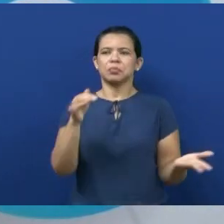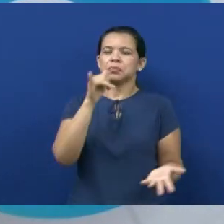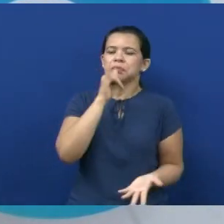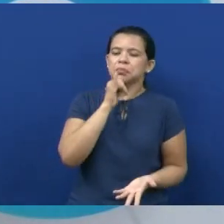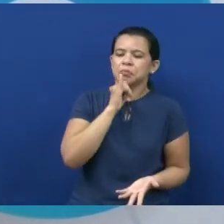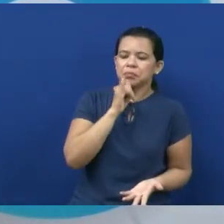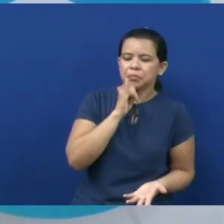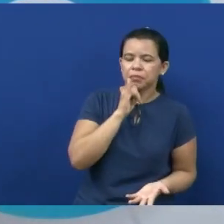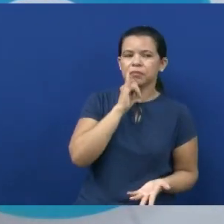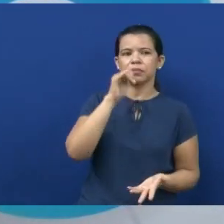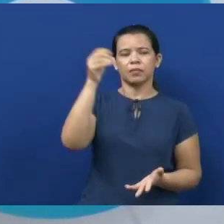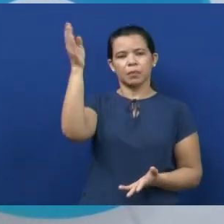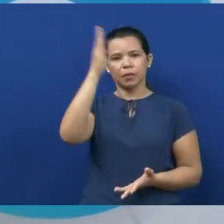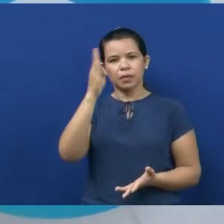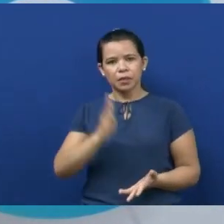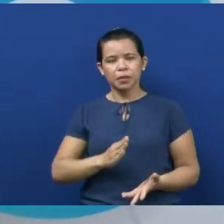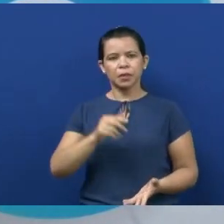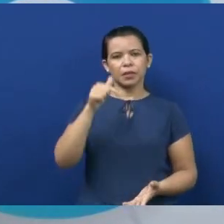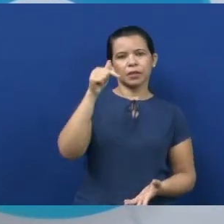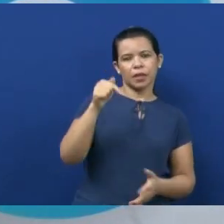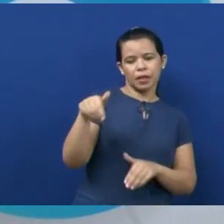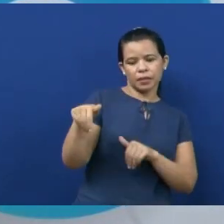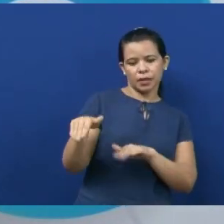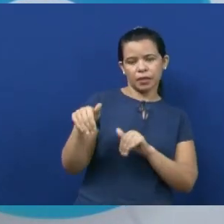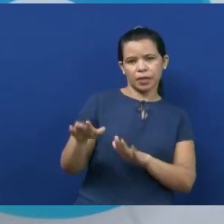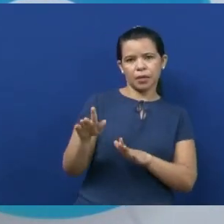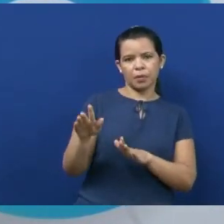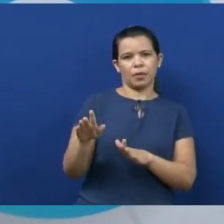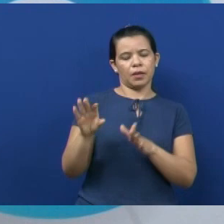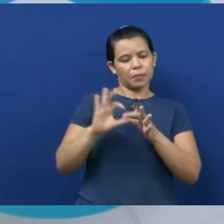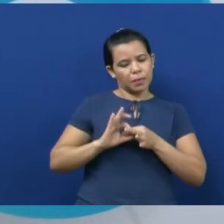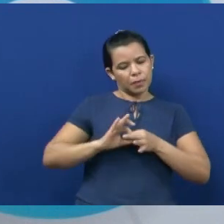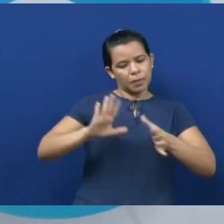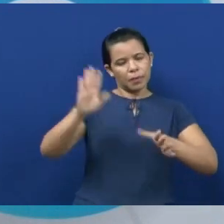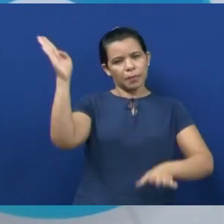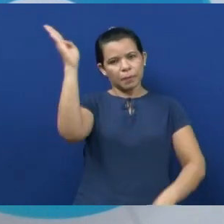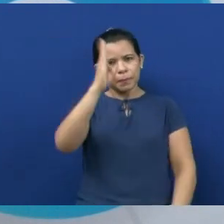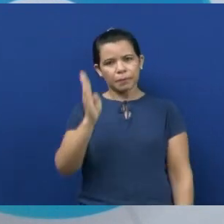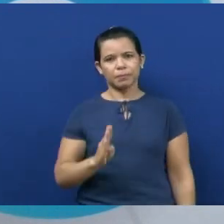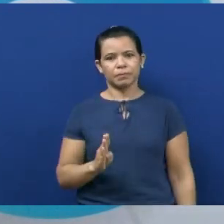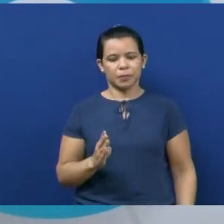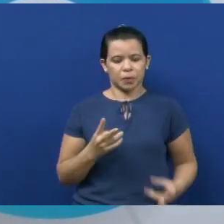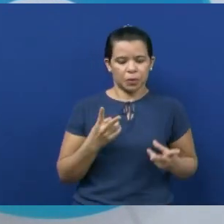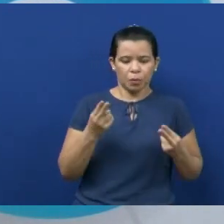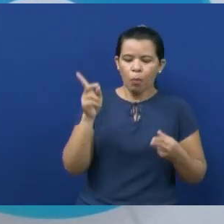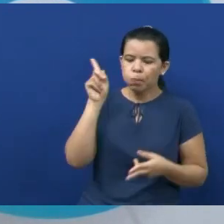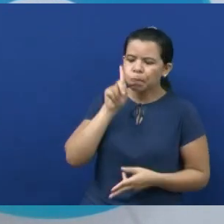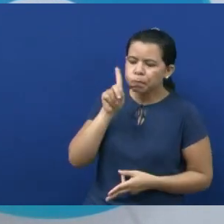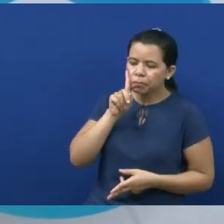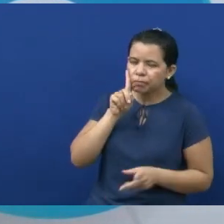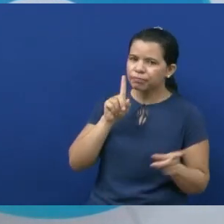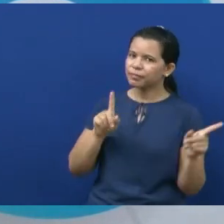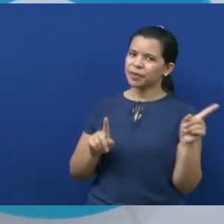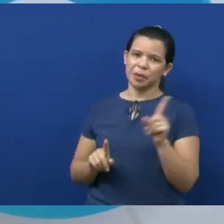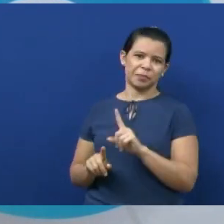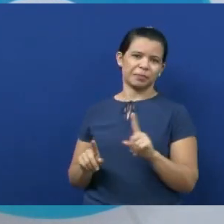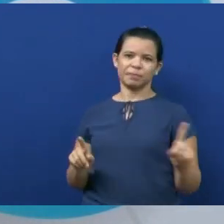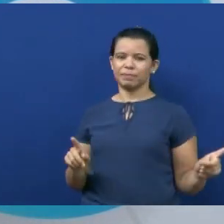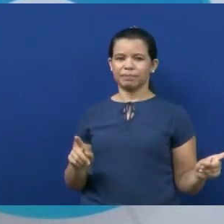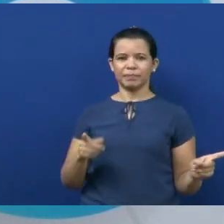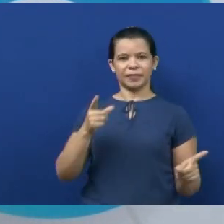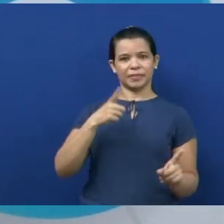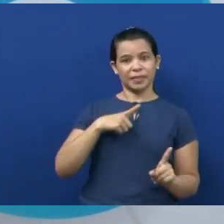setembro, a independência do Brasil. É a independência dos Estados Unidos também? Não, usamos o mesmo calendário, porém